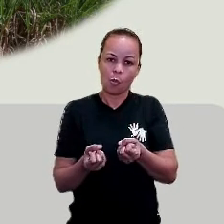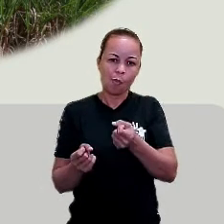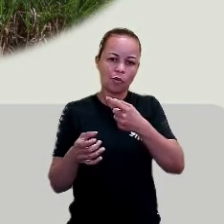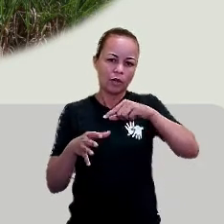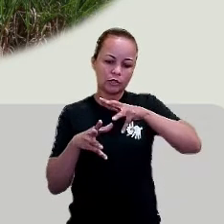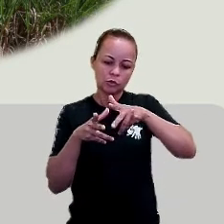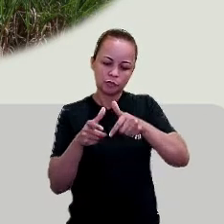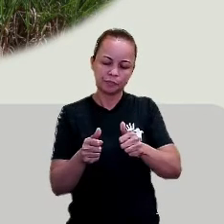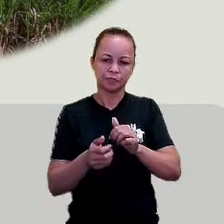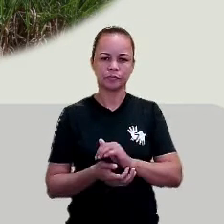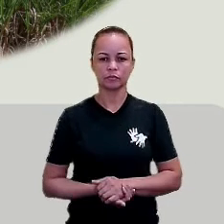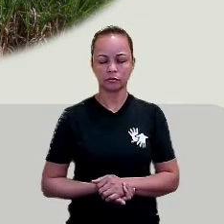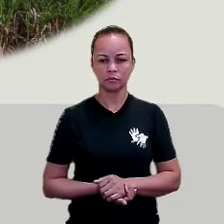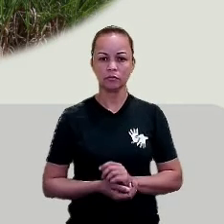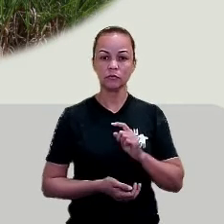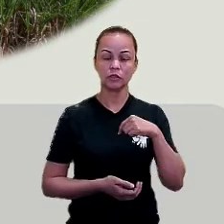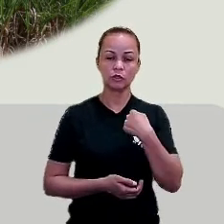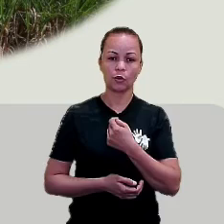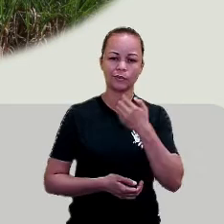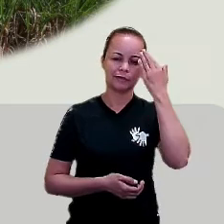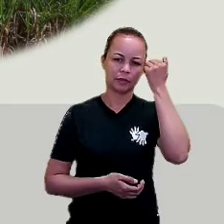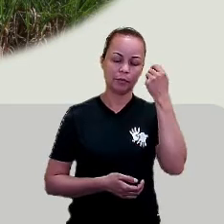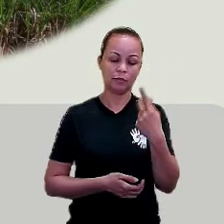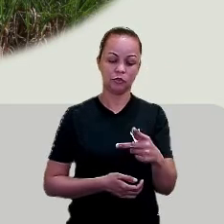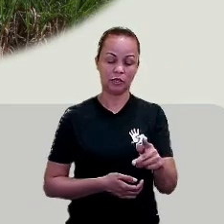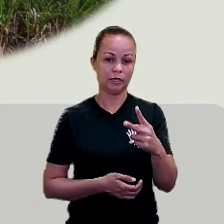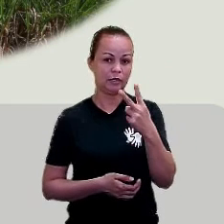origem. E a gente sabe que aqui em Vitória de Santo Antão,